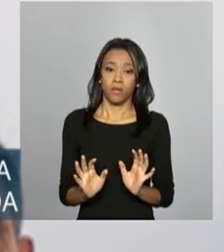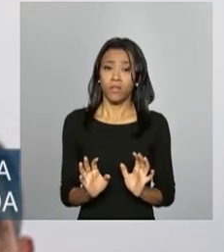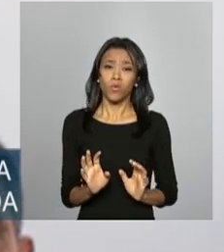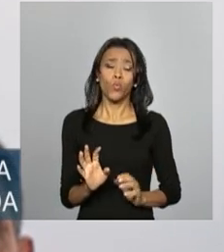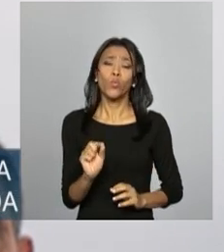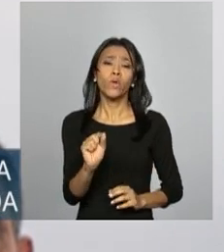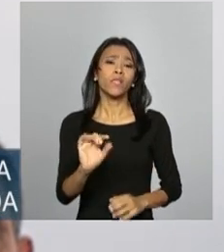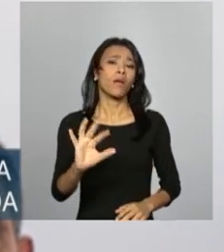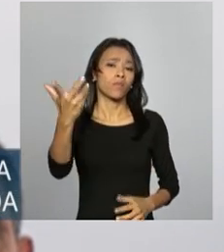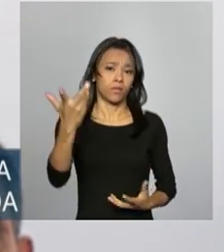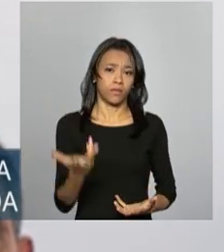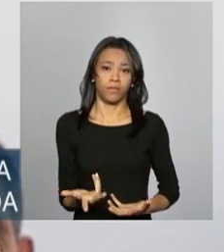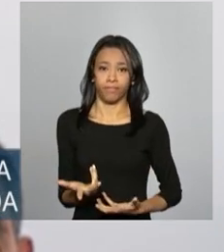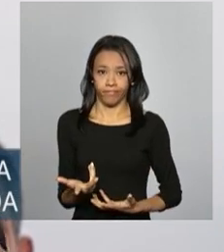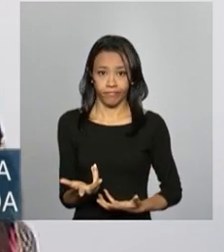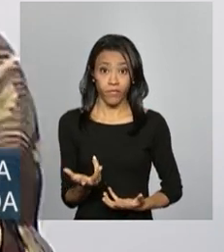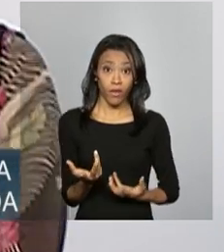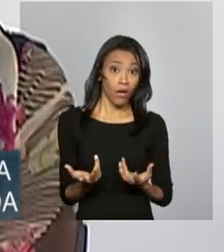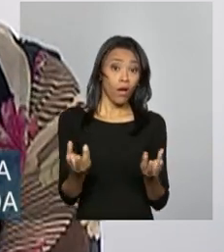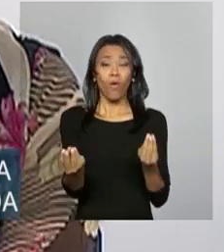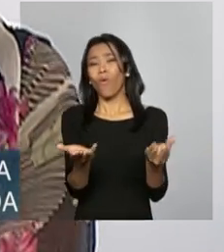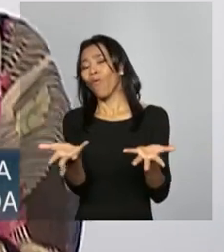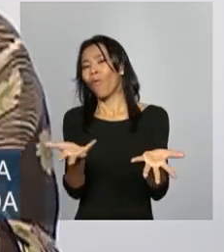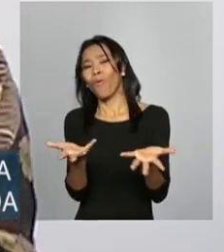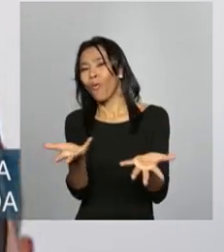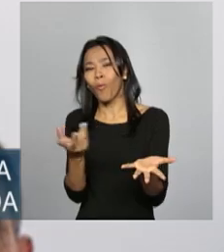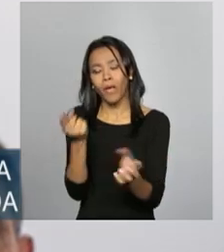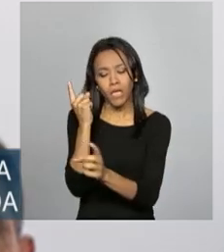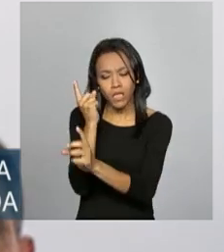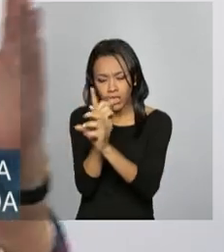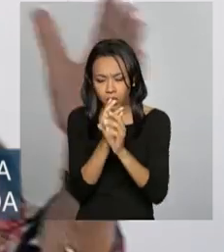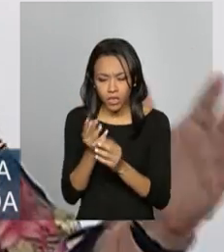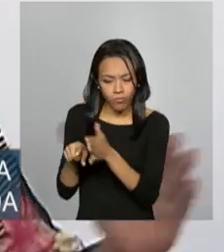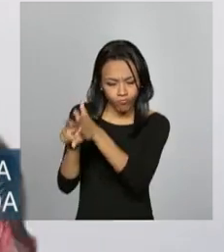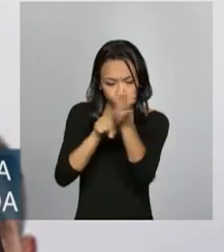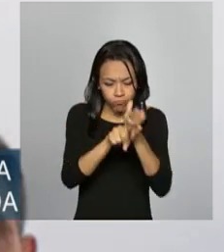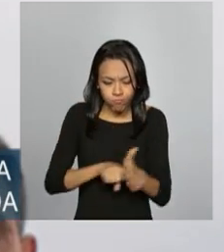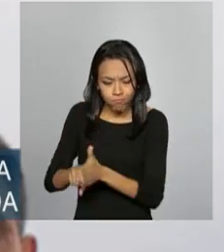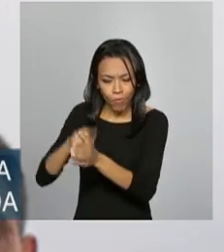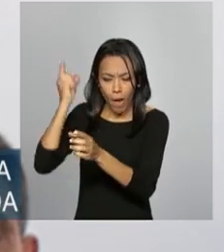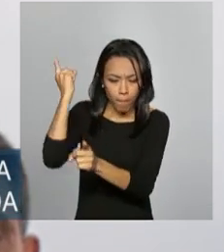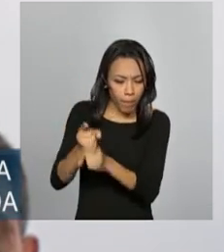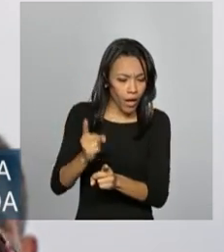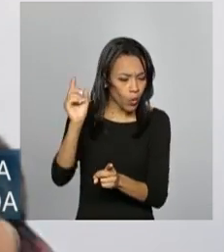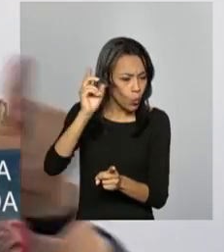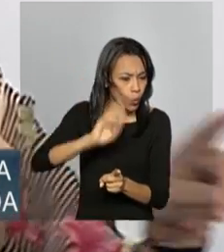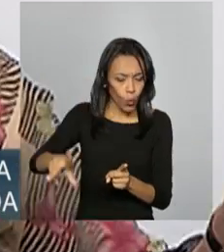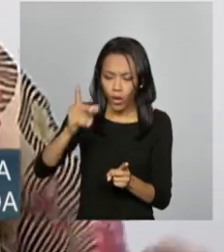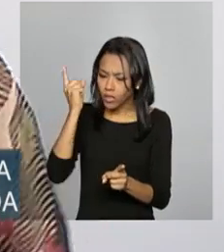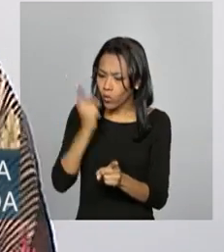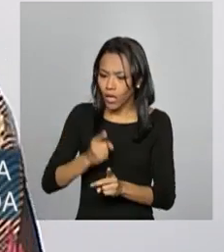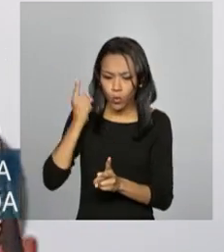que está acontecendo? Como não acharam nenhum outro motivo,